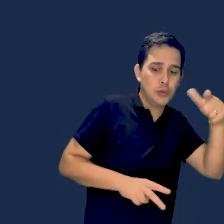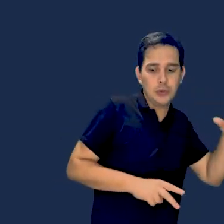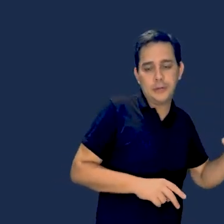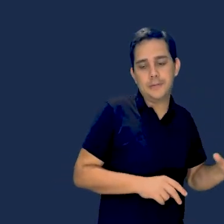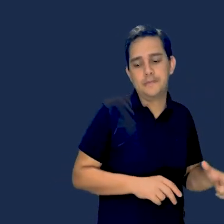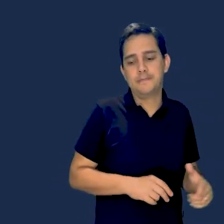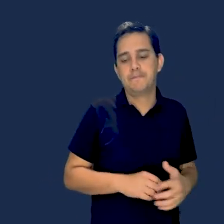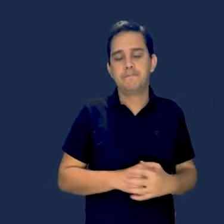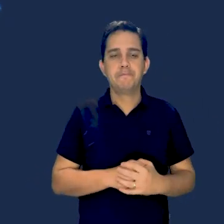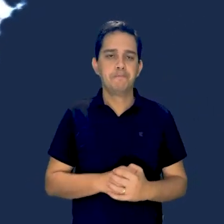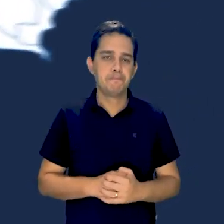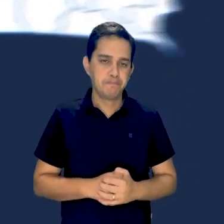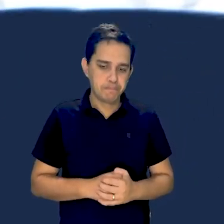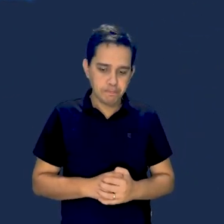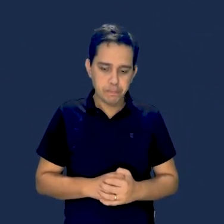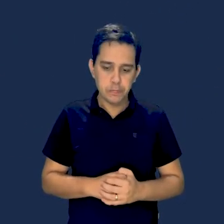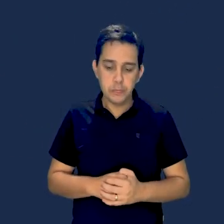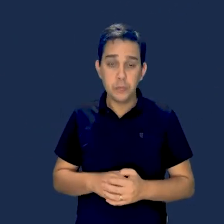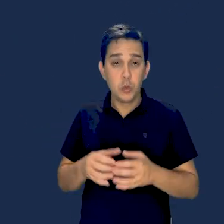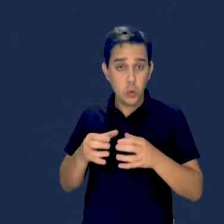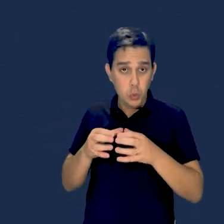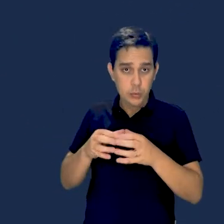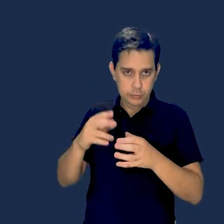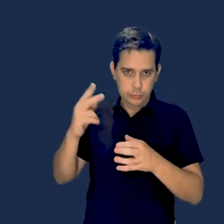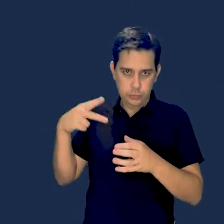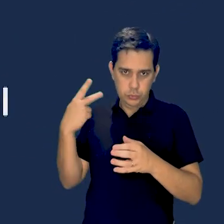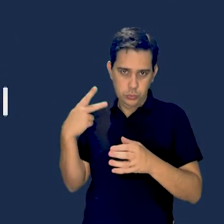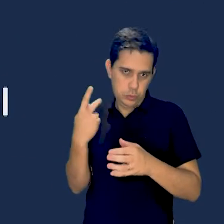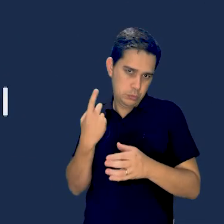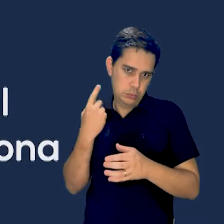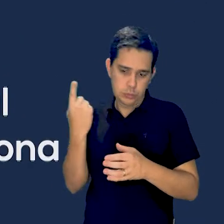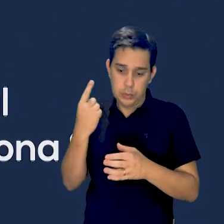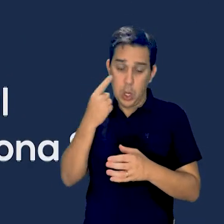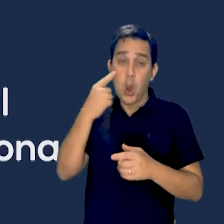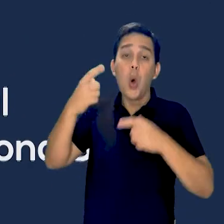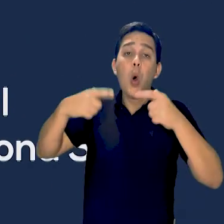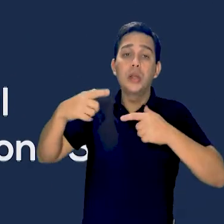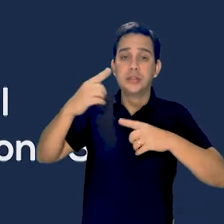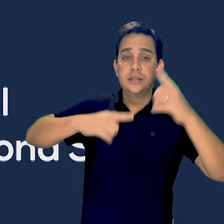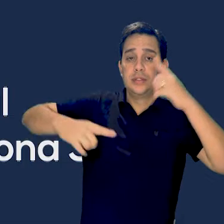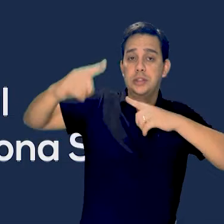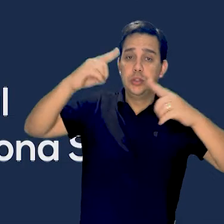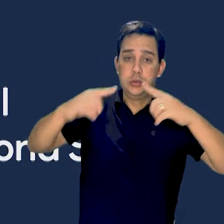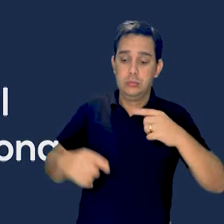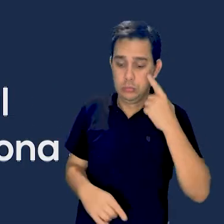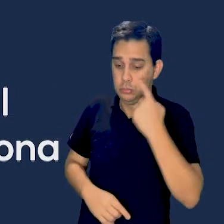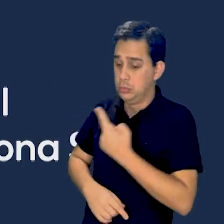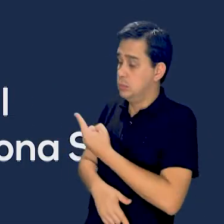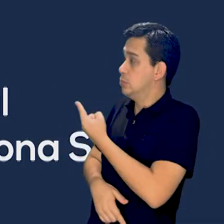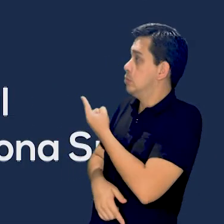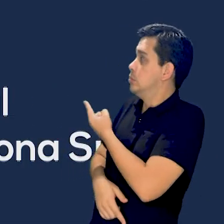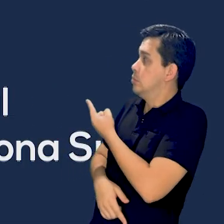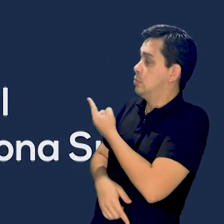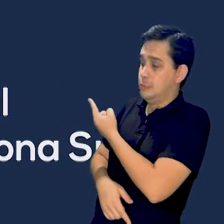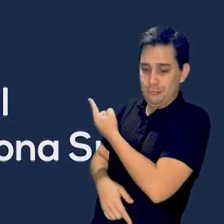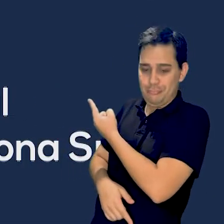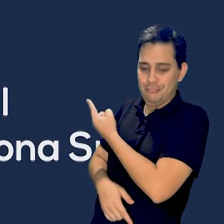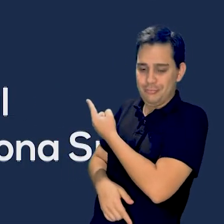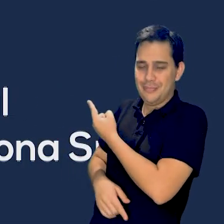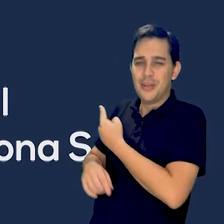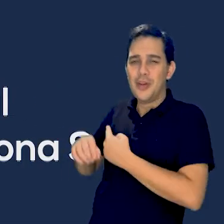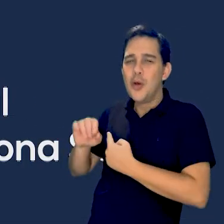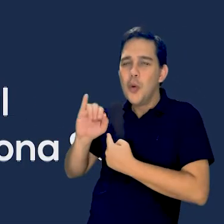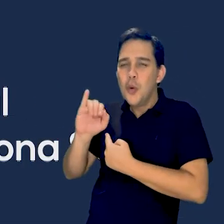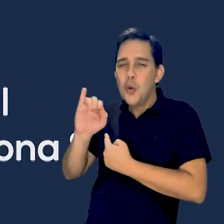A promotoria, né, Zona Sul Barra, ela pega uma área territorial que vai do